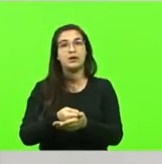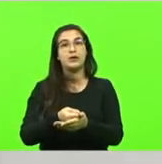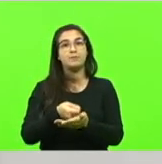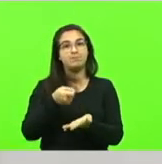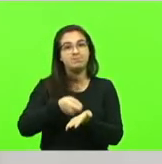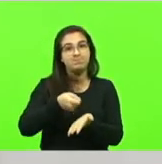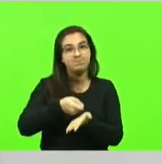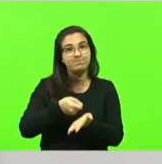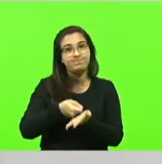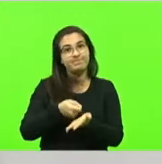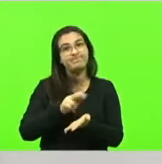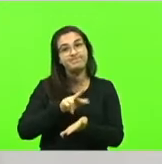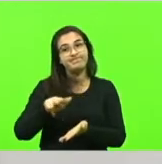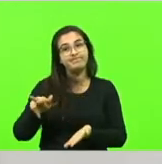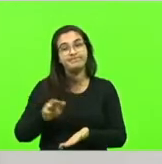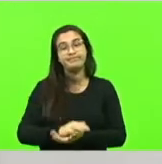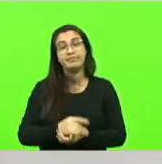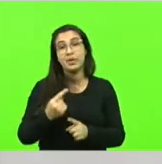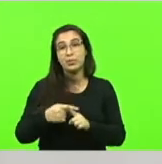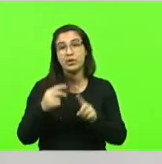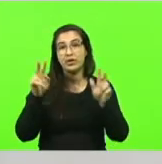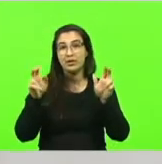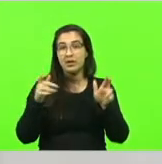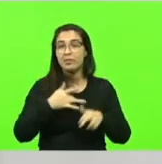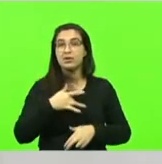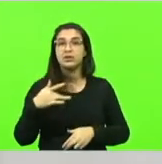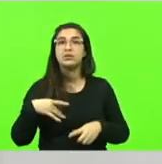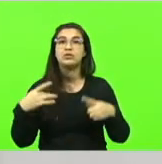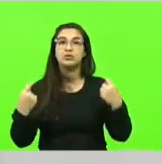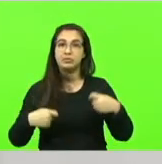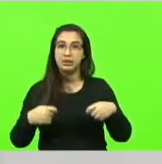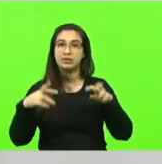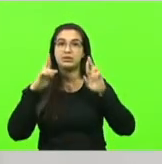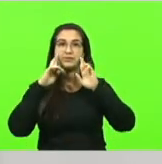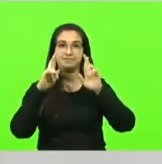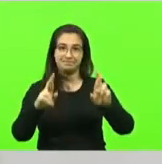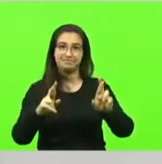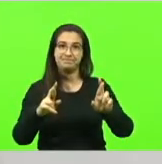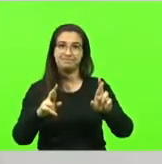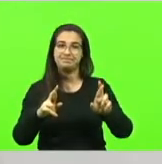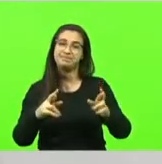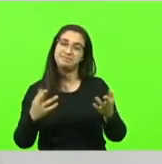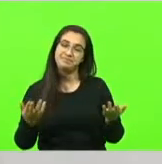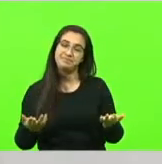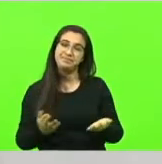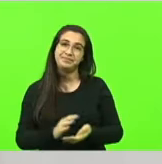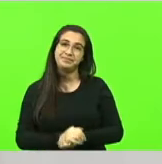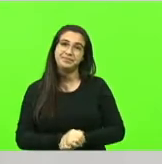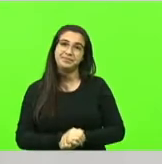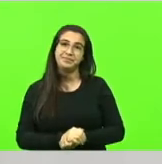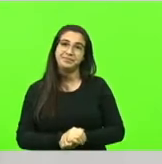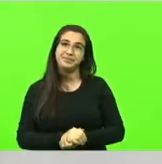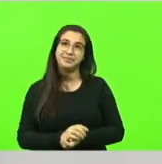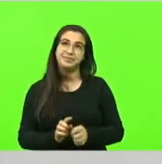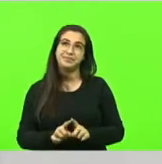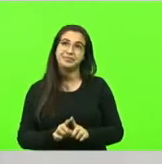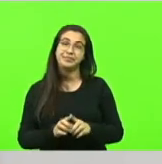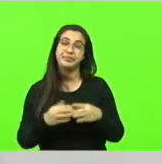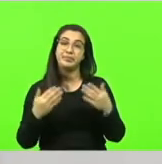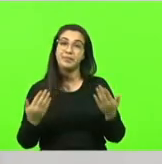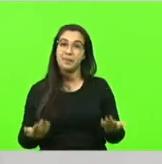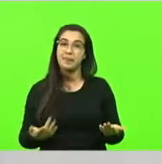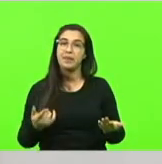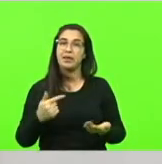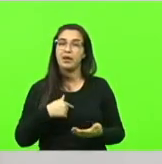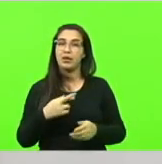quando se trata da questão da saúde, tem que ser respeitada. Tem que ser respeitada. Então, eu vim aqui em nome da região serrana,